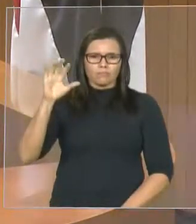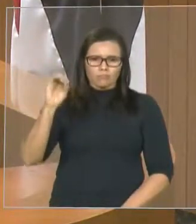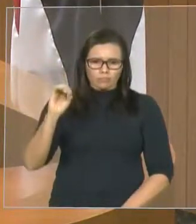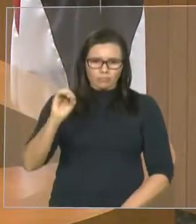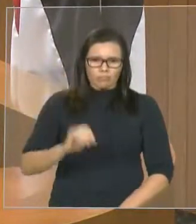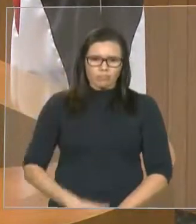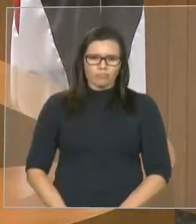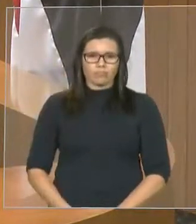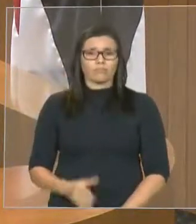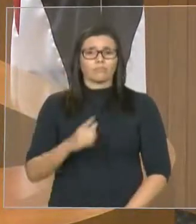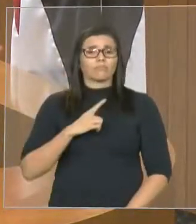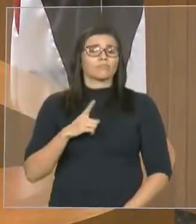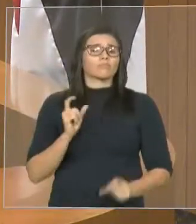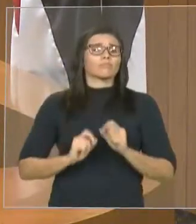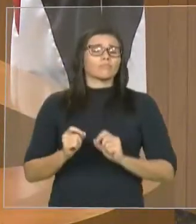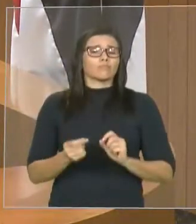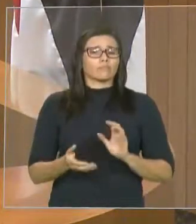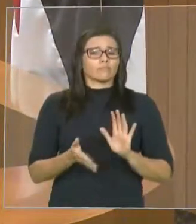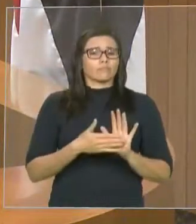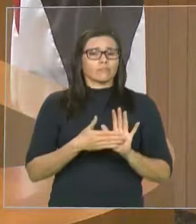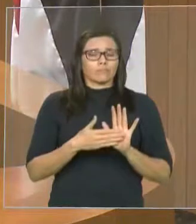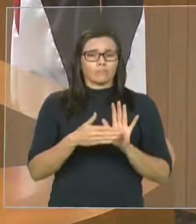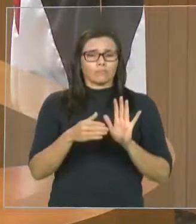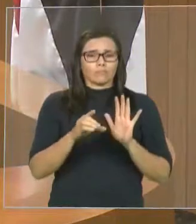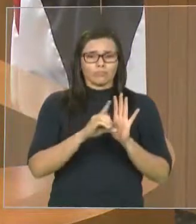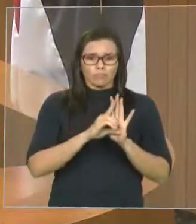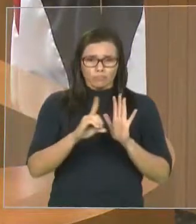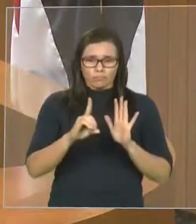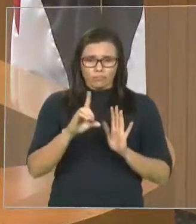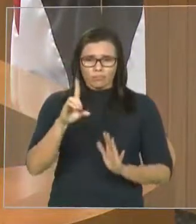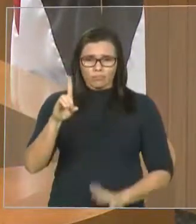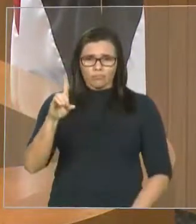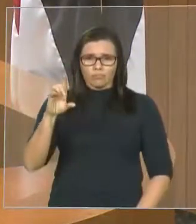decreto, ainda naquele tempo, dos